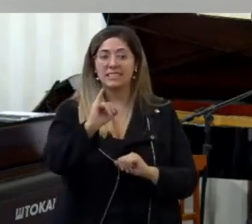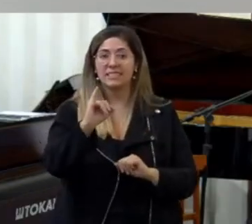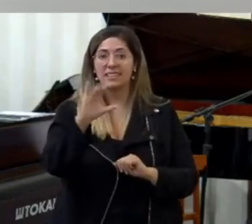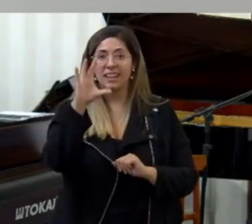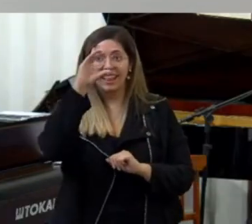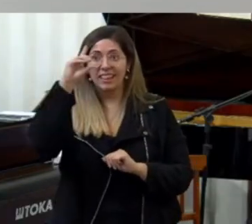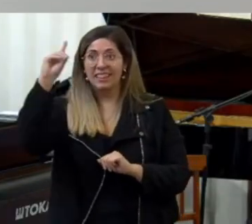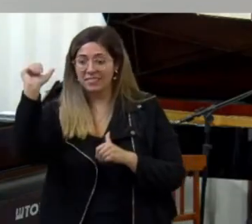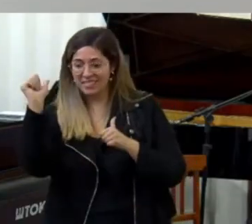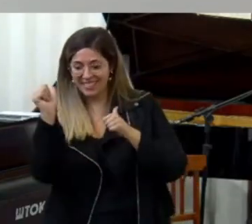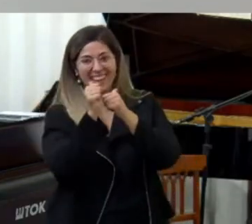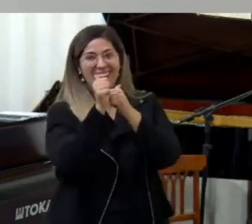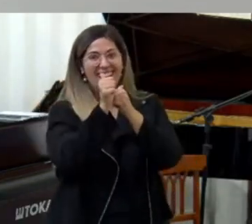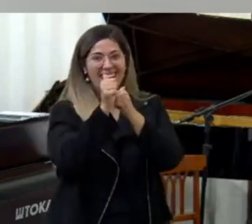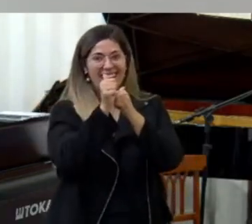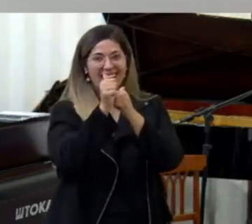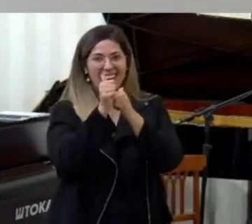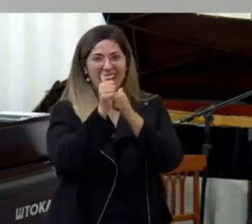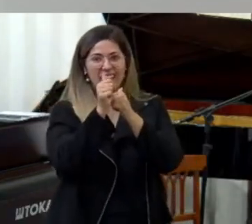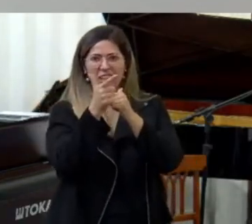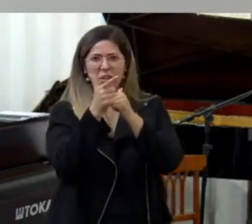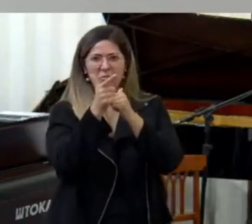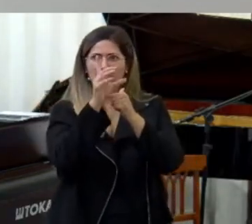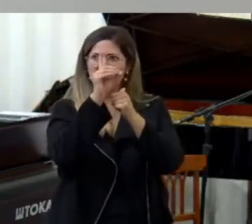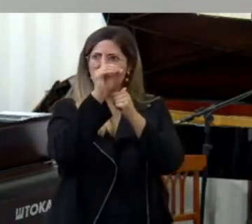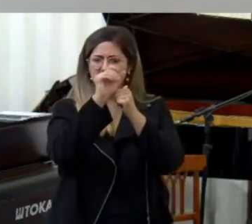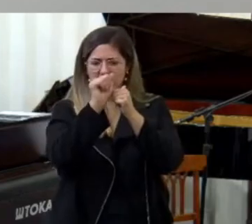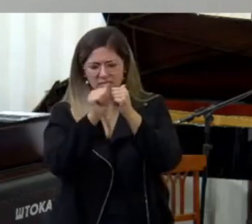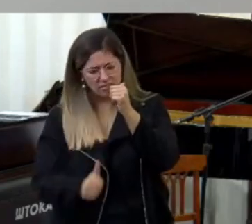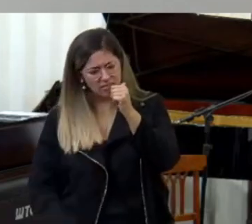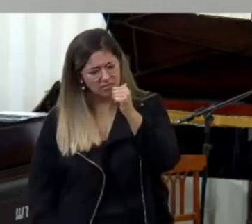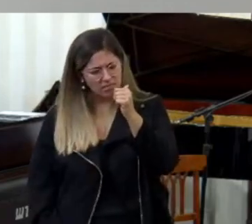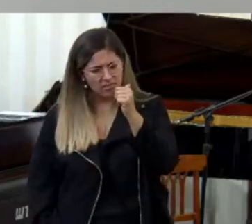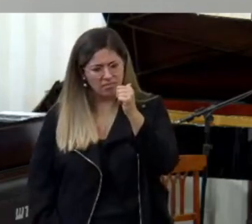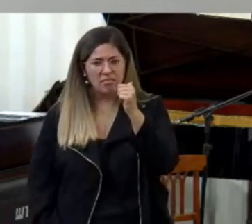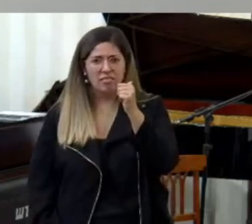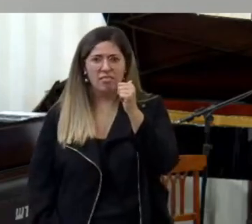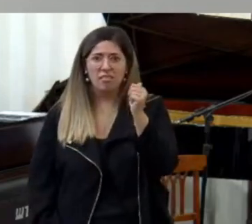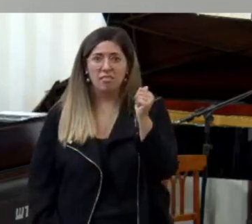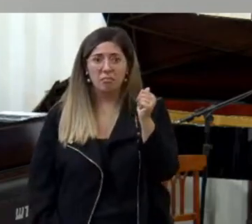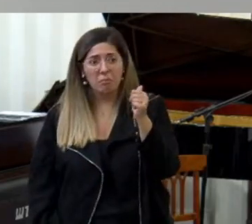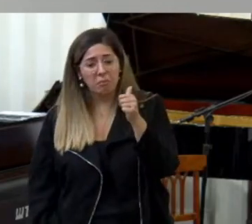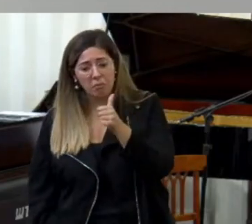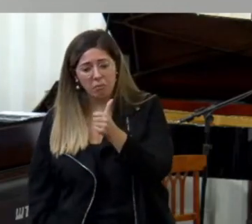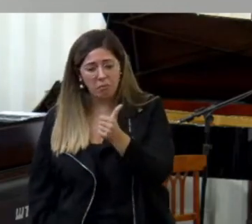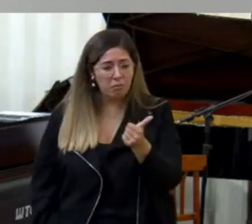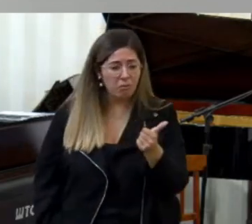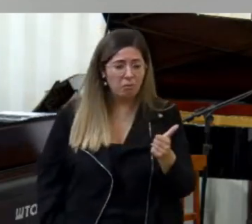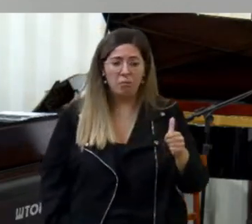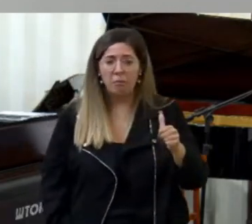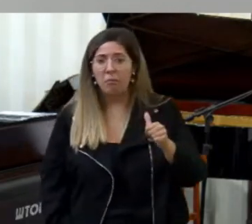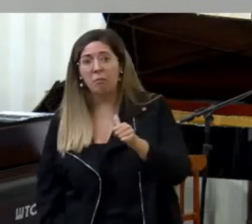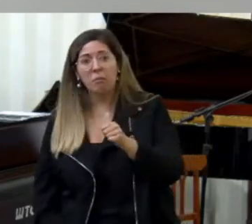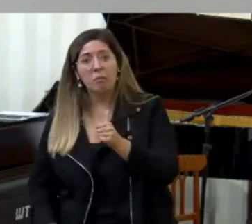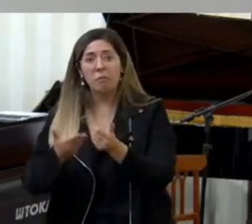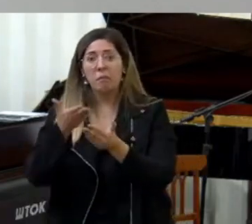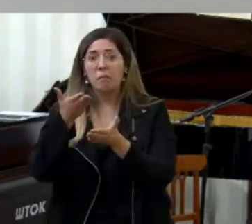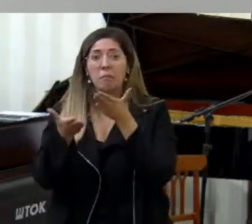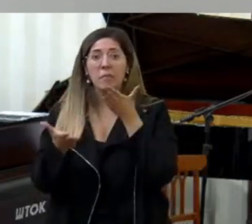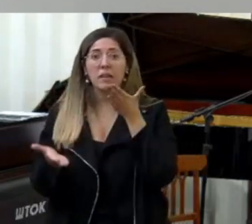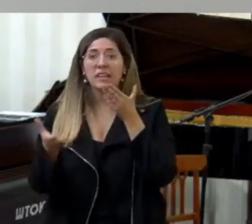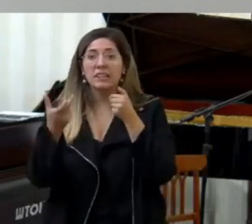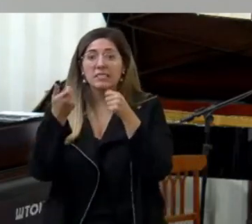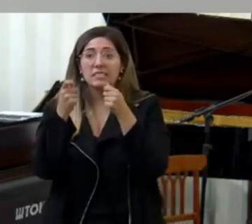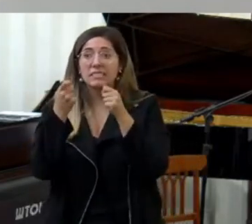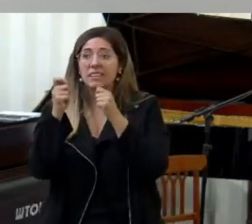quem contempla a cruz, só quem contempla e sabe que o Senhor está à sua direita, só quem compreende pela